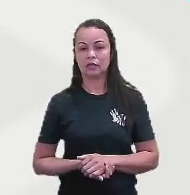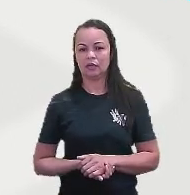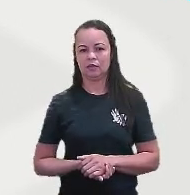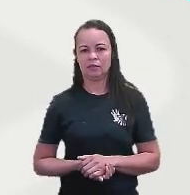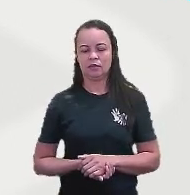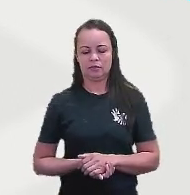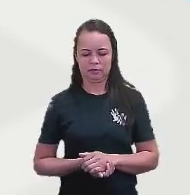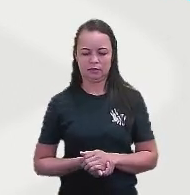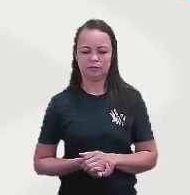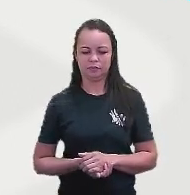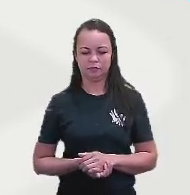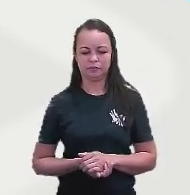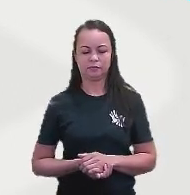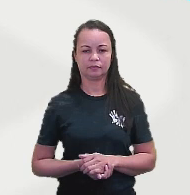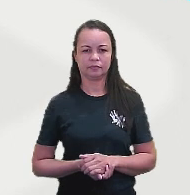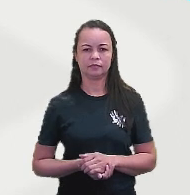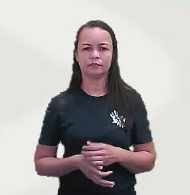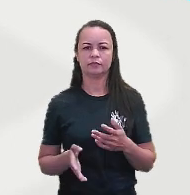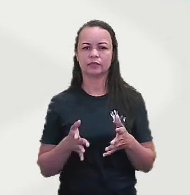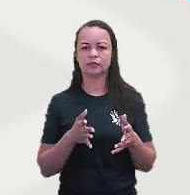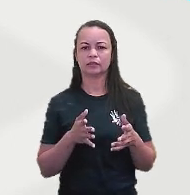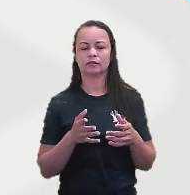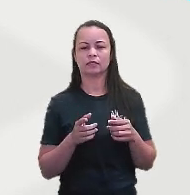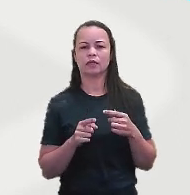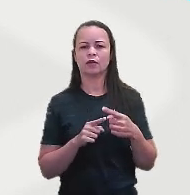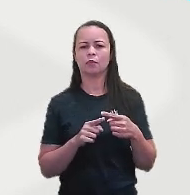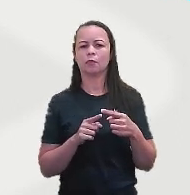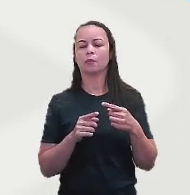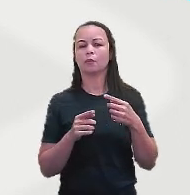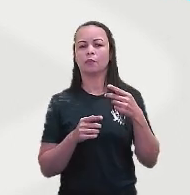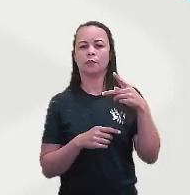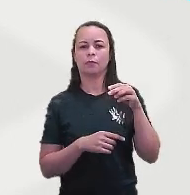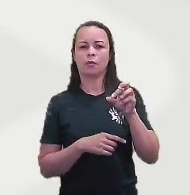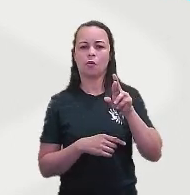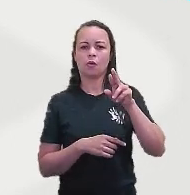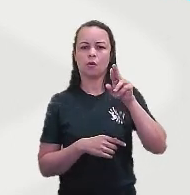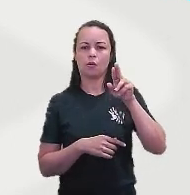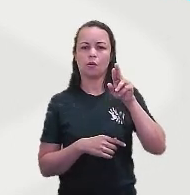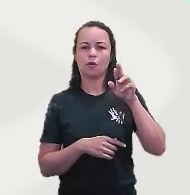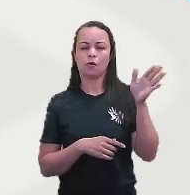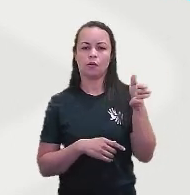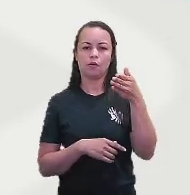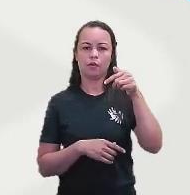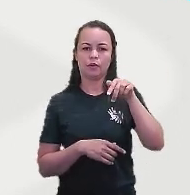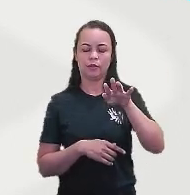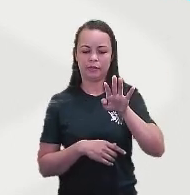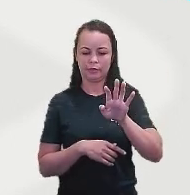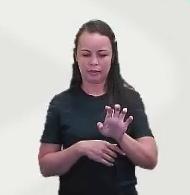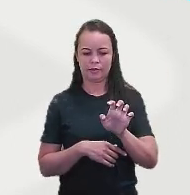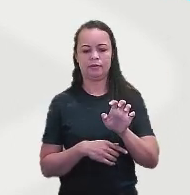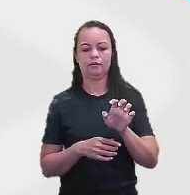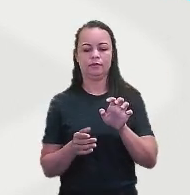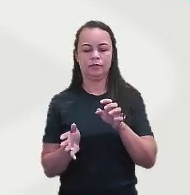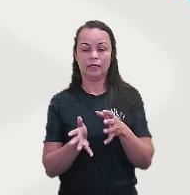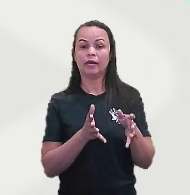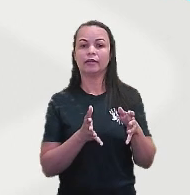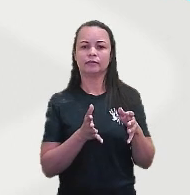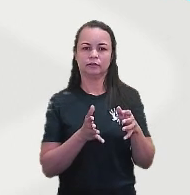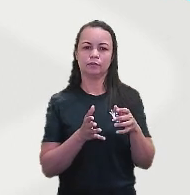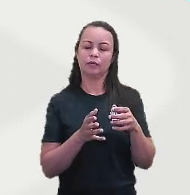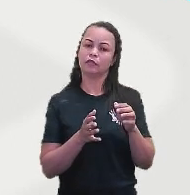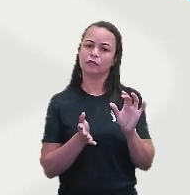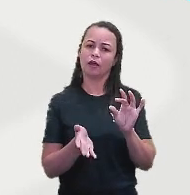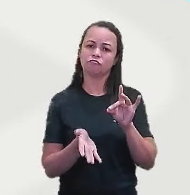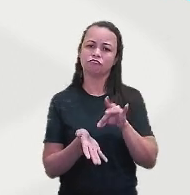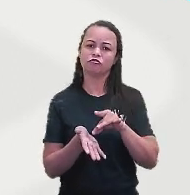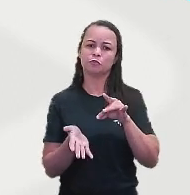não ficaram claras. É a mesma coisa ali, o porquê separado sem acento no meio de uma frase